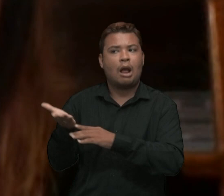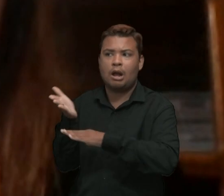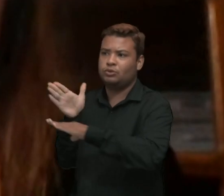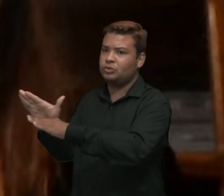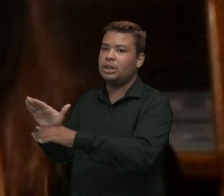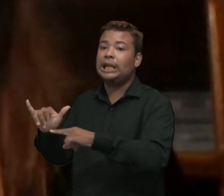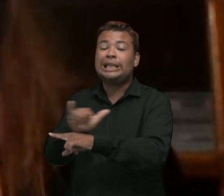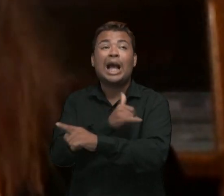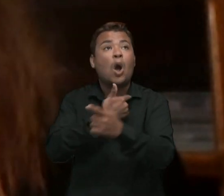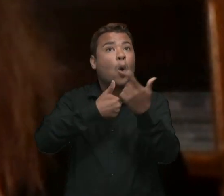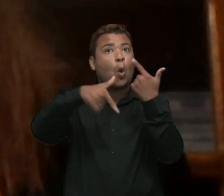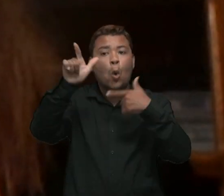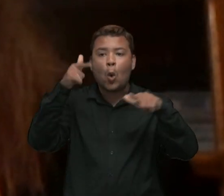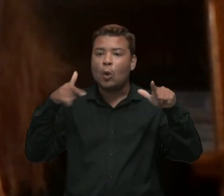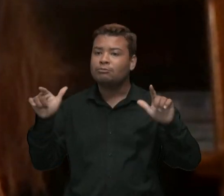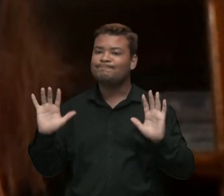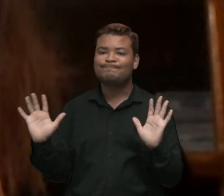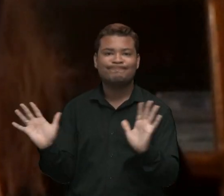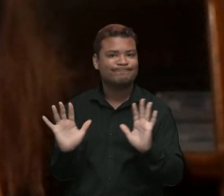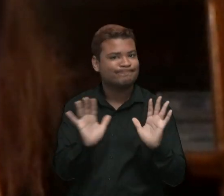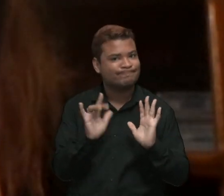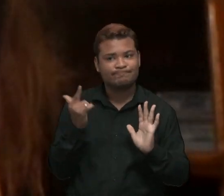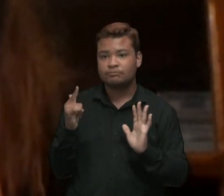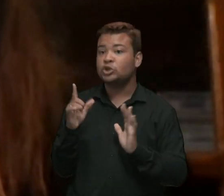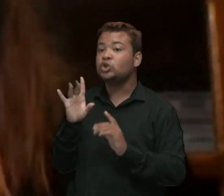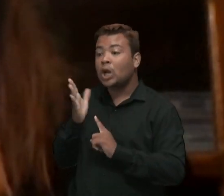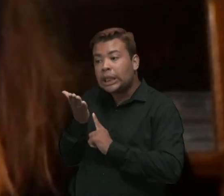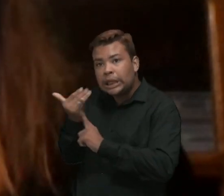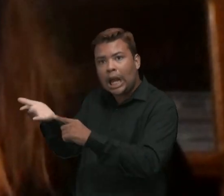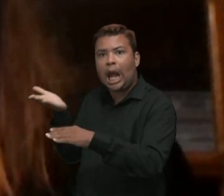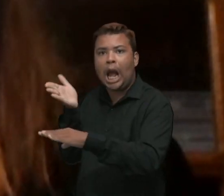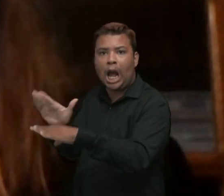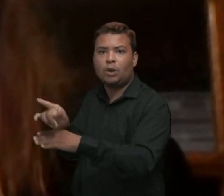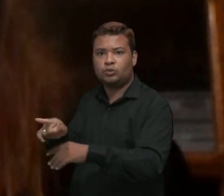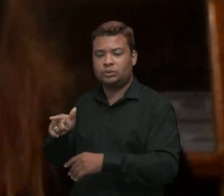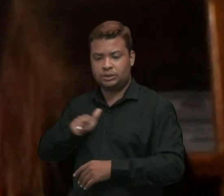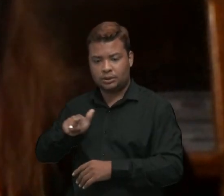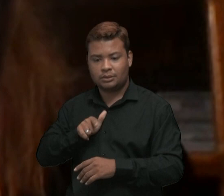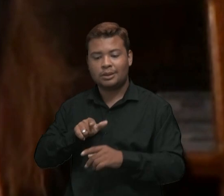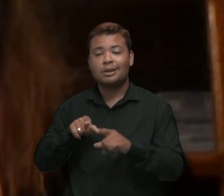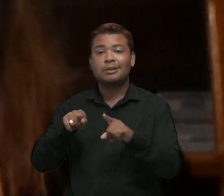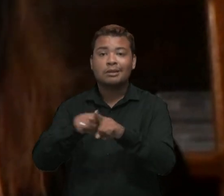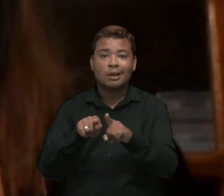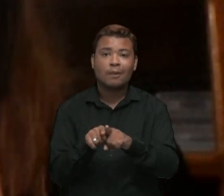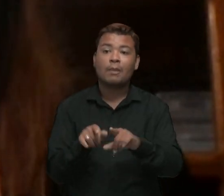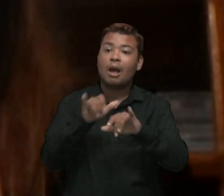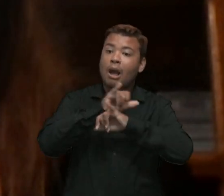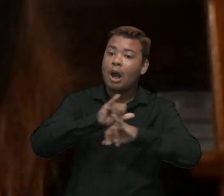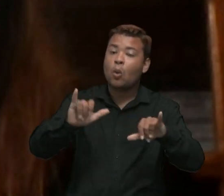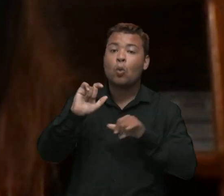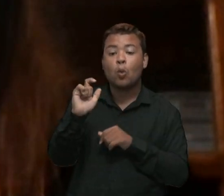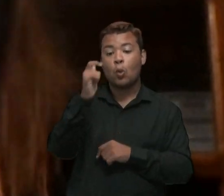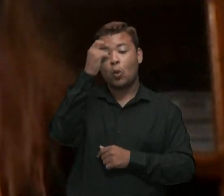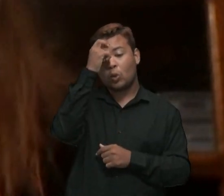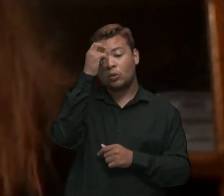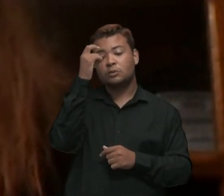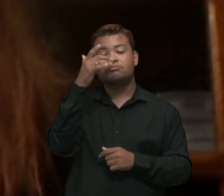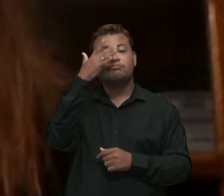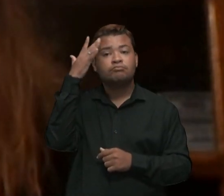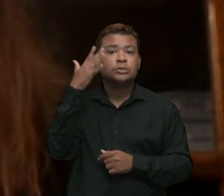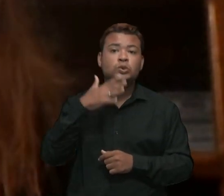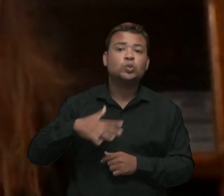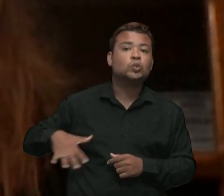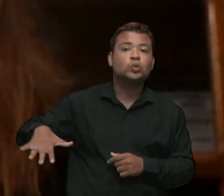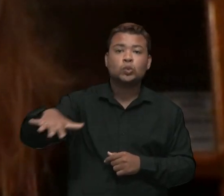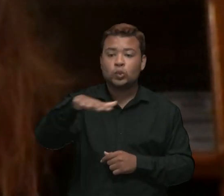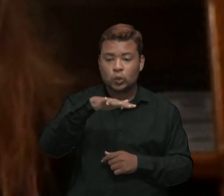trouxe total autonomia para essas pessoas, quanto também a conscientização de toda